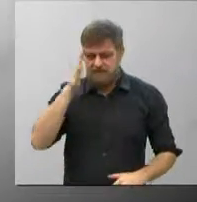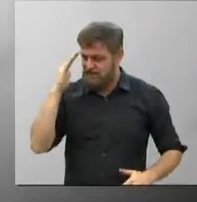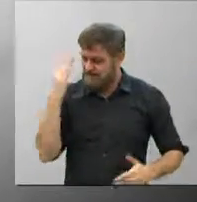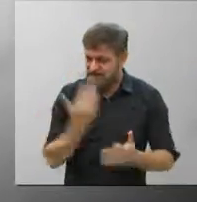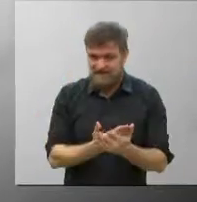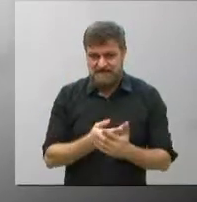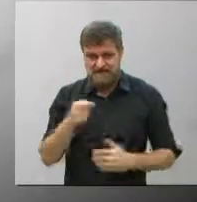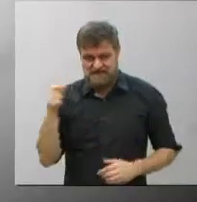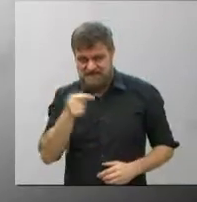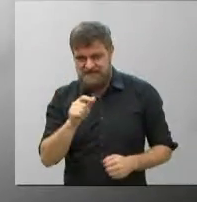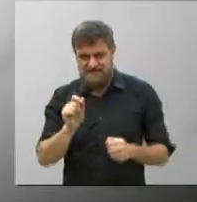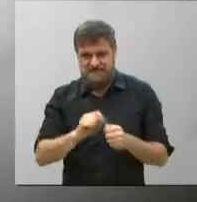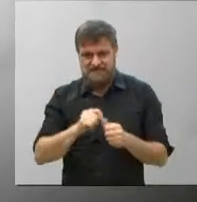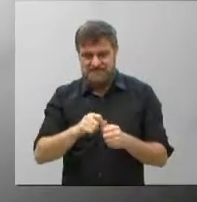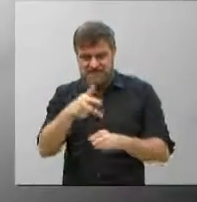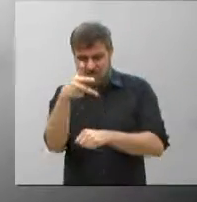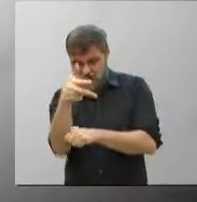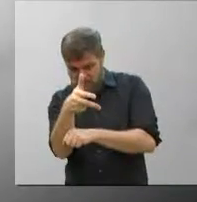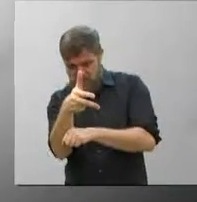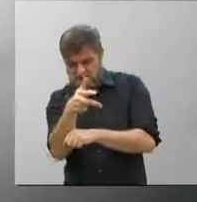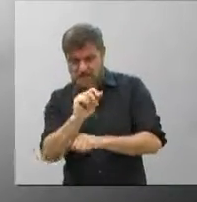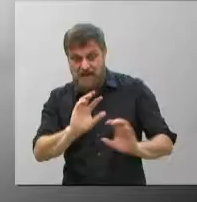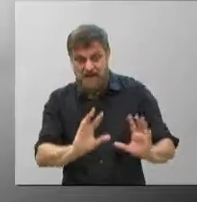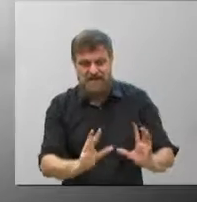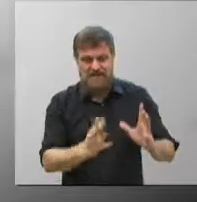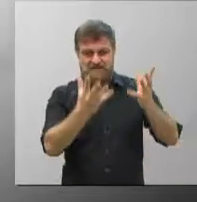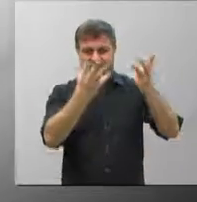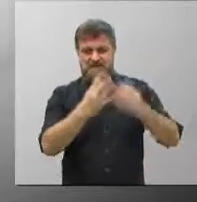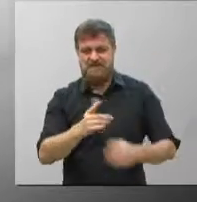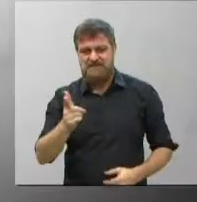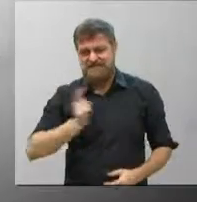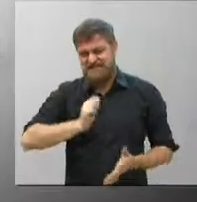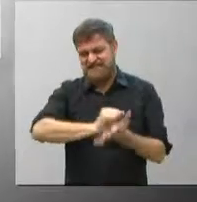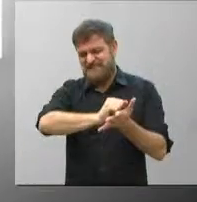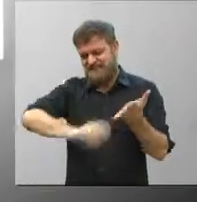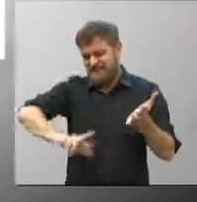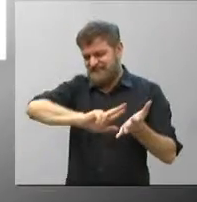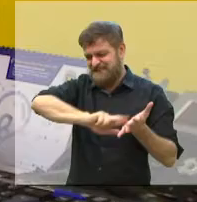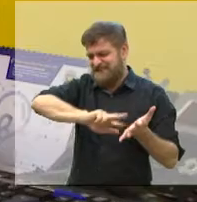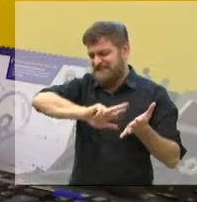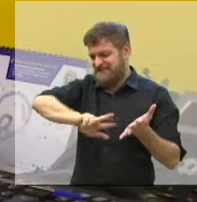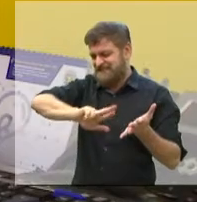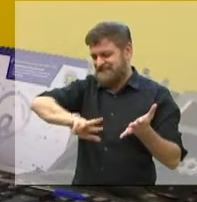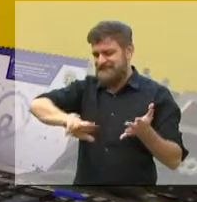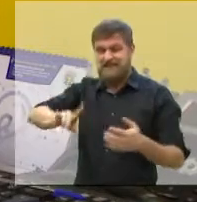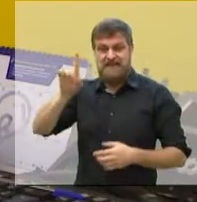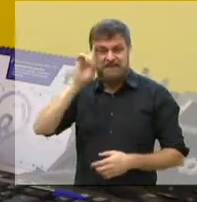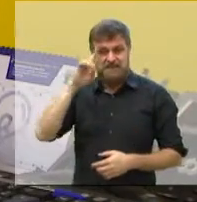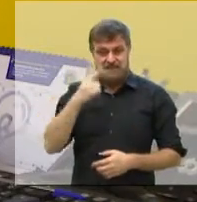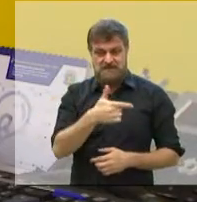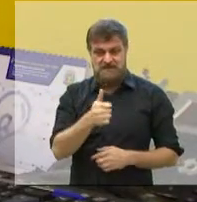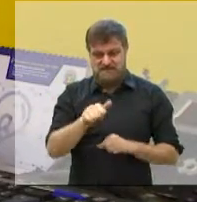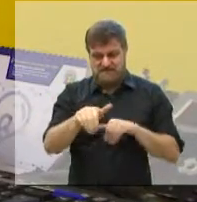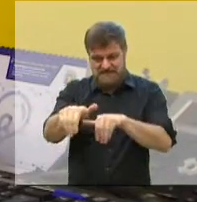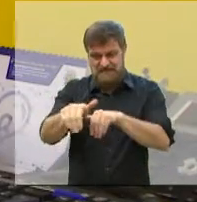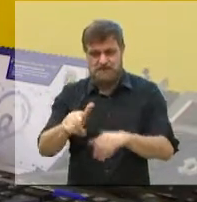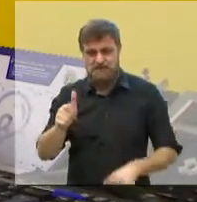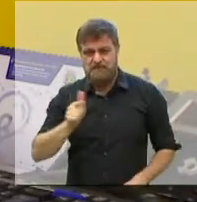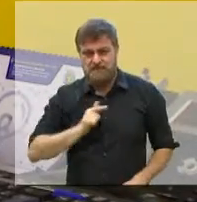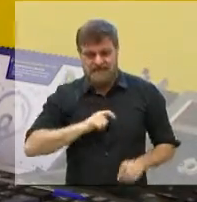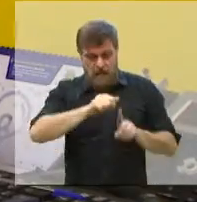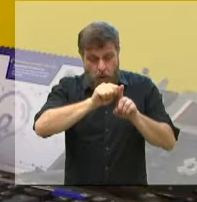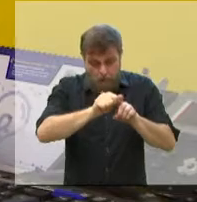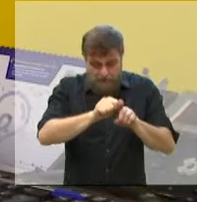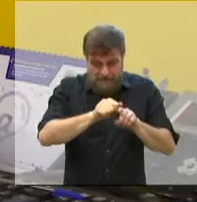que vocês vão lá cobrir o evento. E a gente tem várias atividades nesse dia, né? Não somente nesse dia, mas o